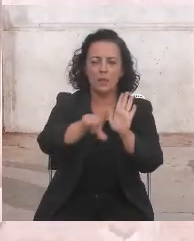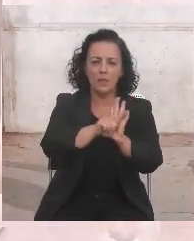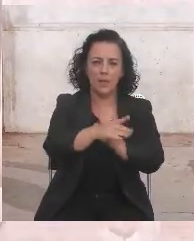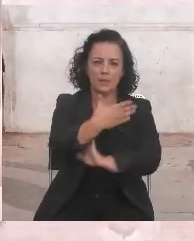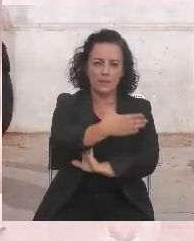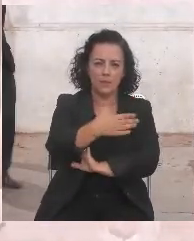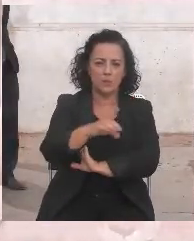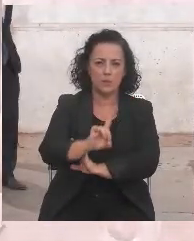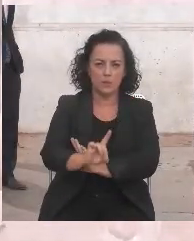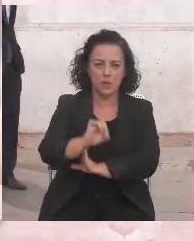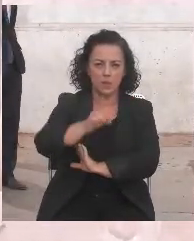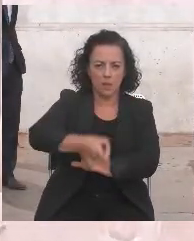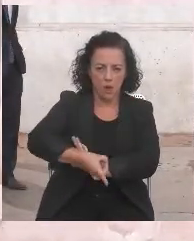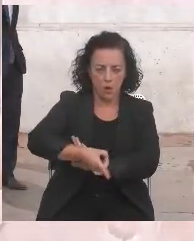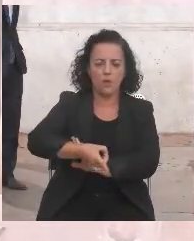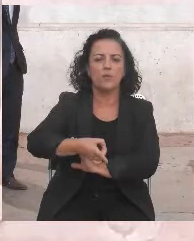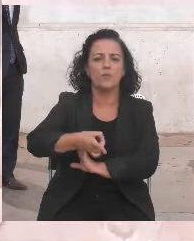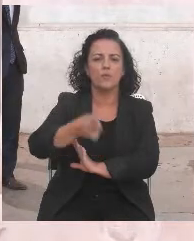número